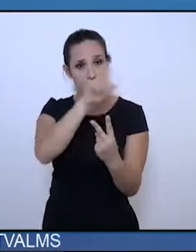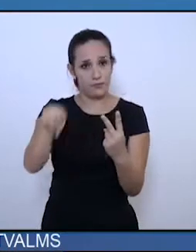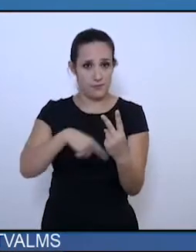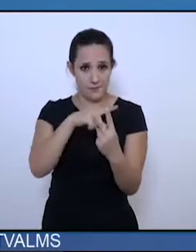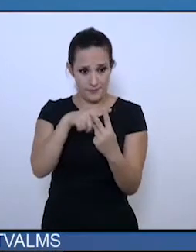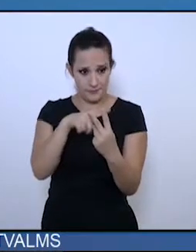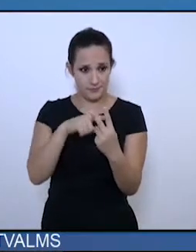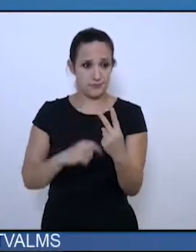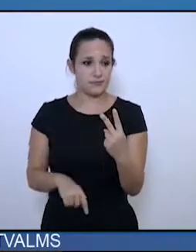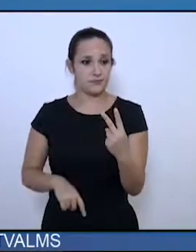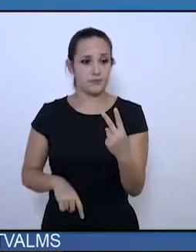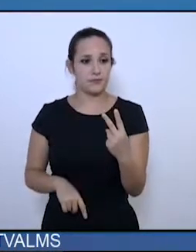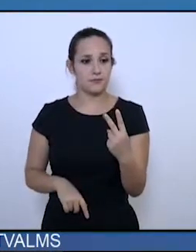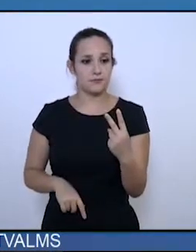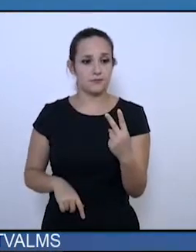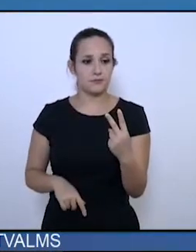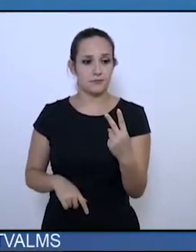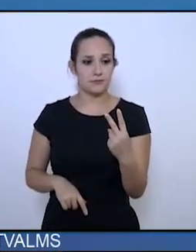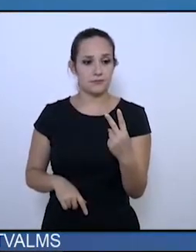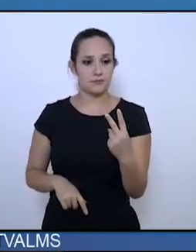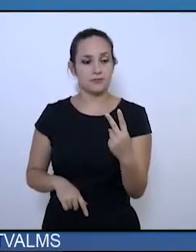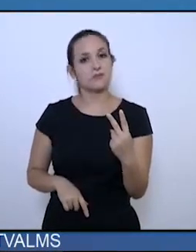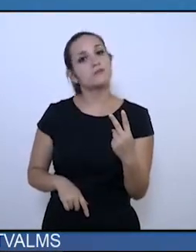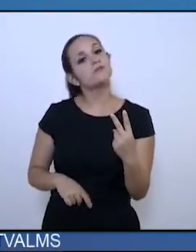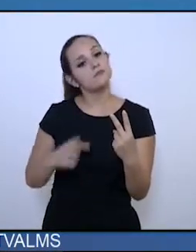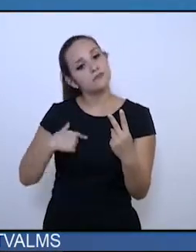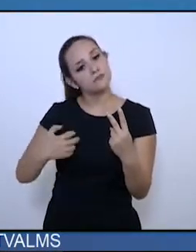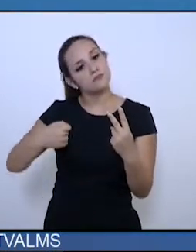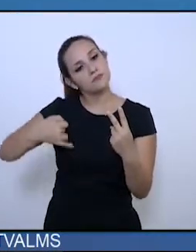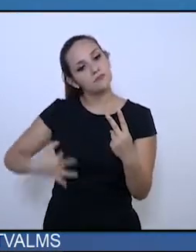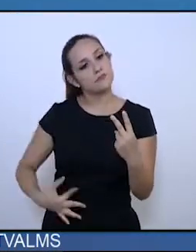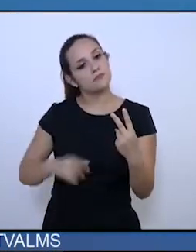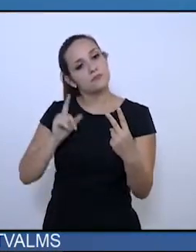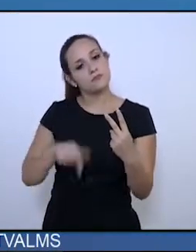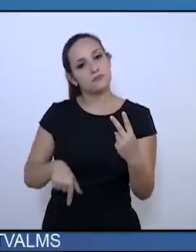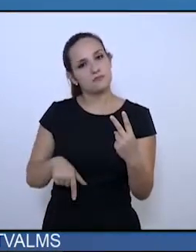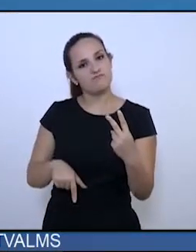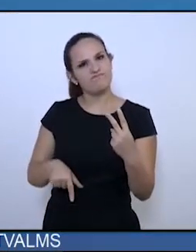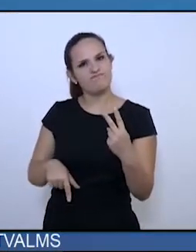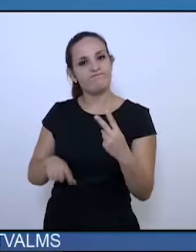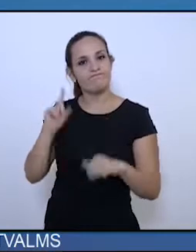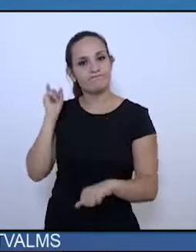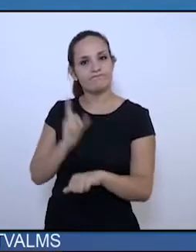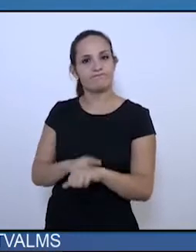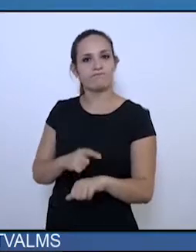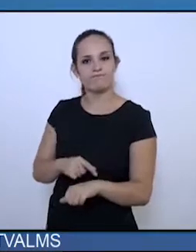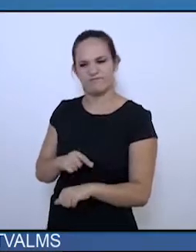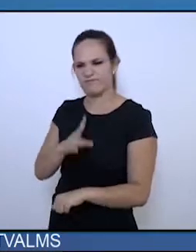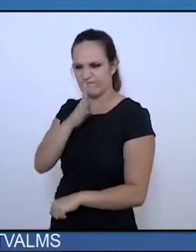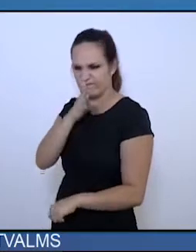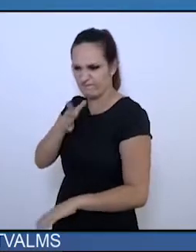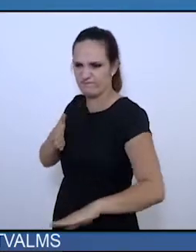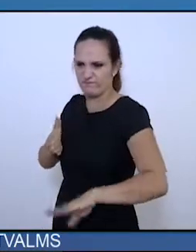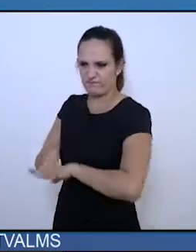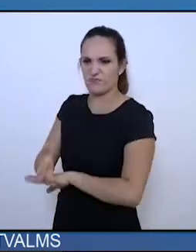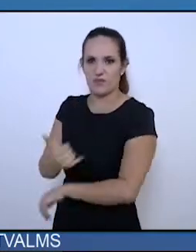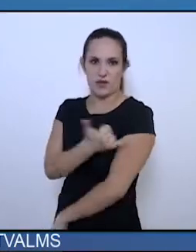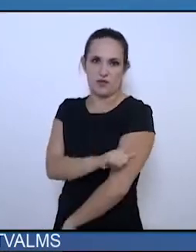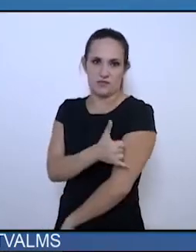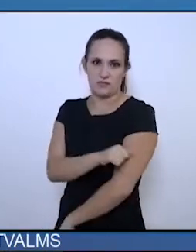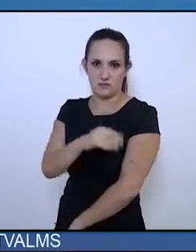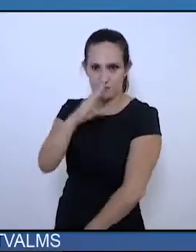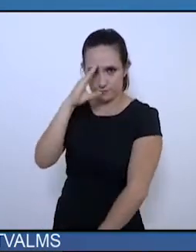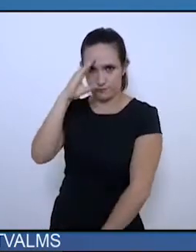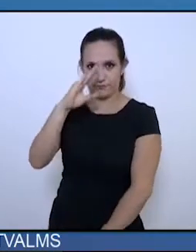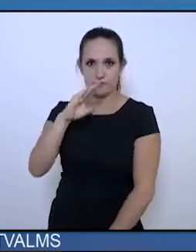Primeiro, sobre a intervenção, senhora presidente, que, ao meu ver, eu já falei na